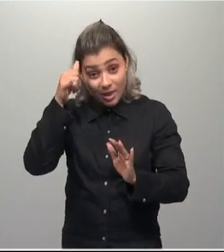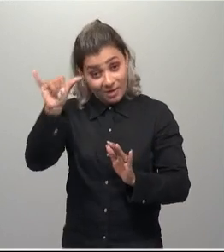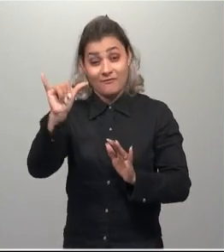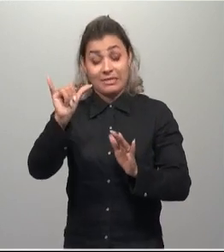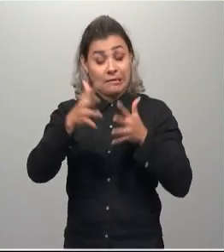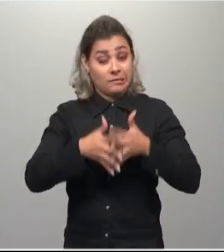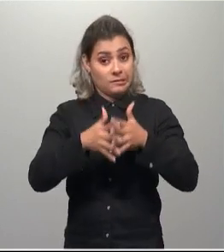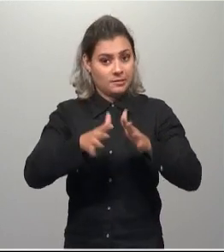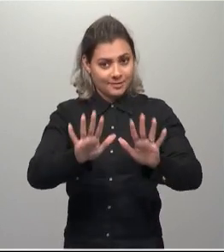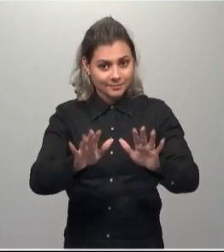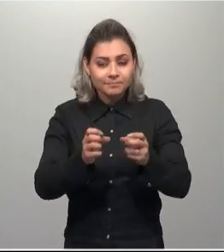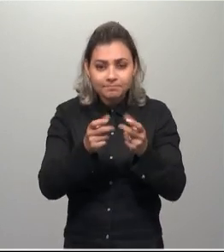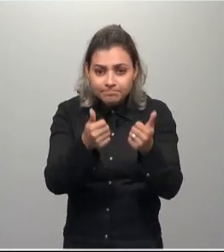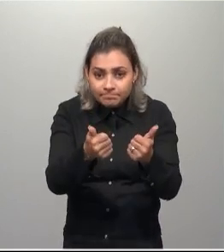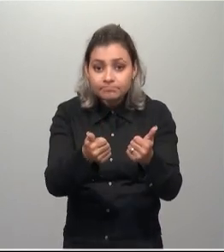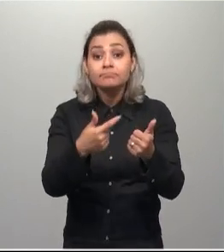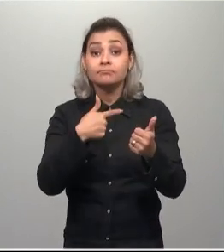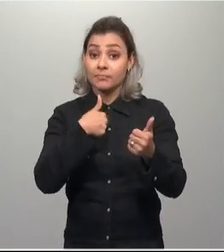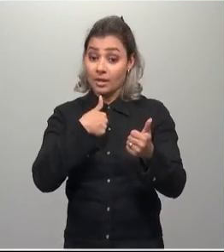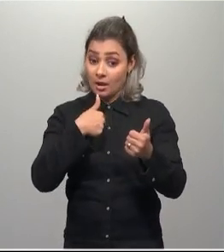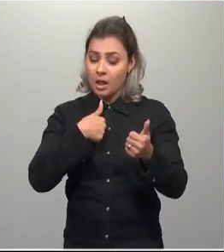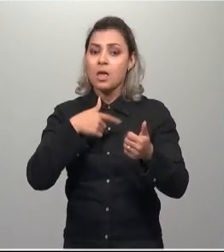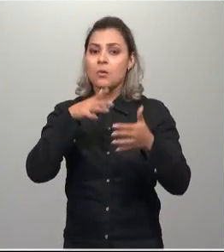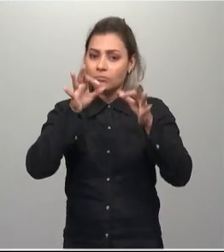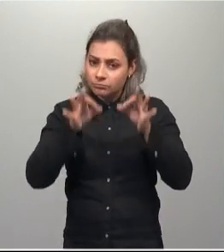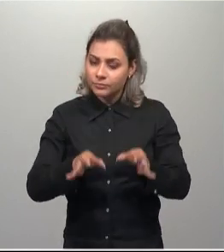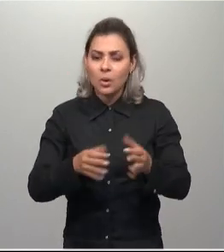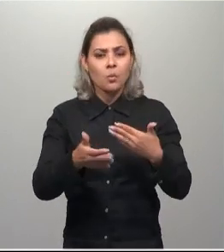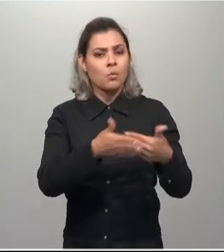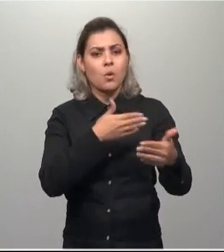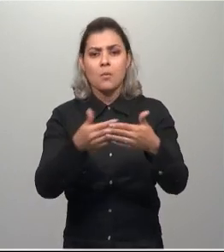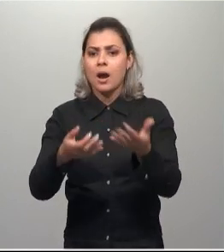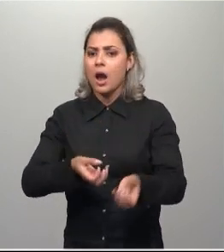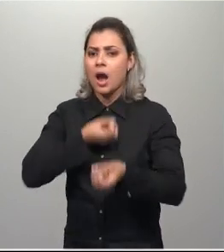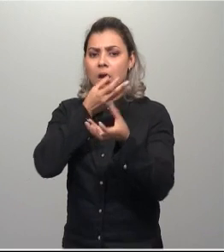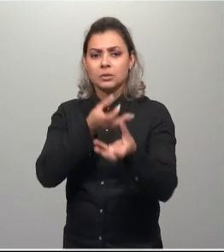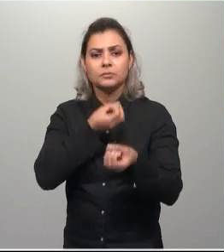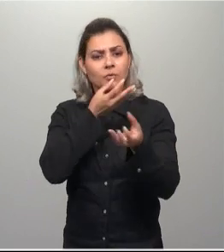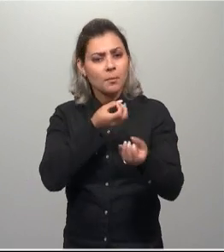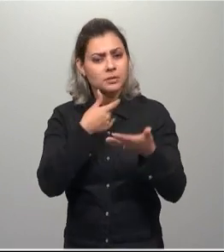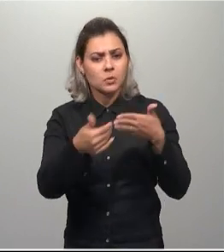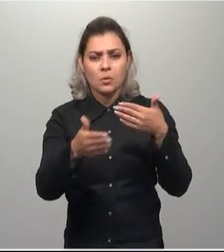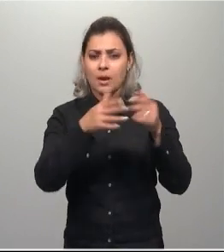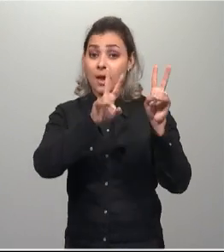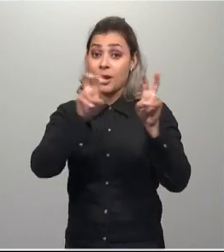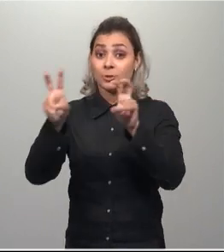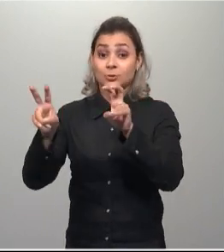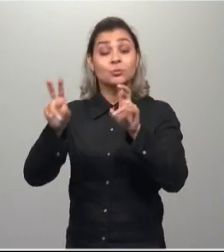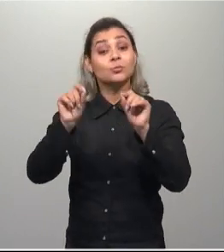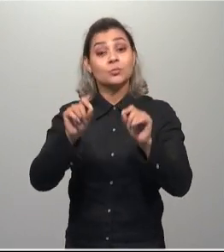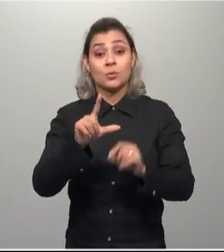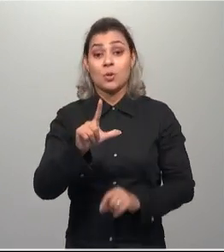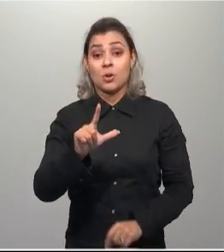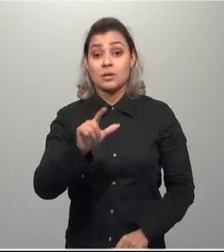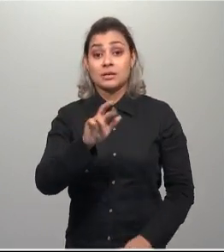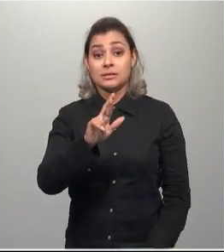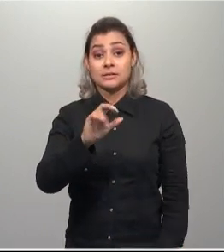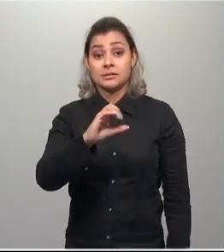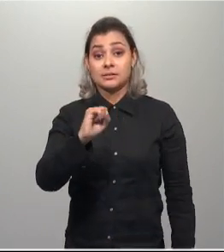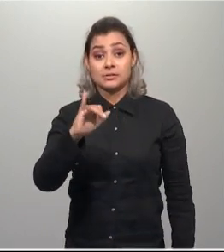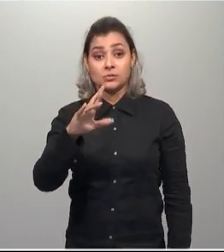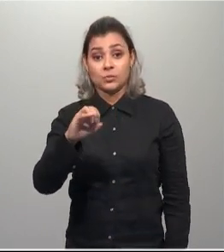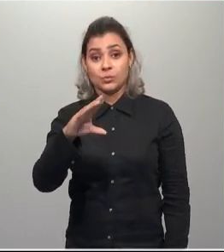esta disposição pra vocês de qualquer assunto que que possa ser referente a circuitos lógicos